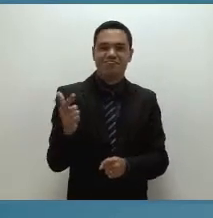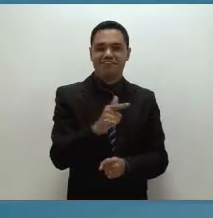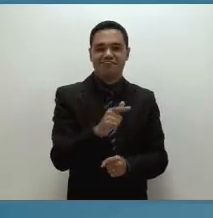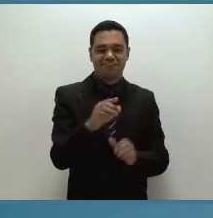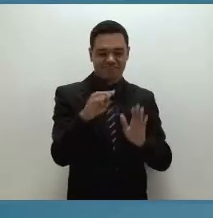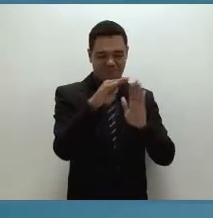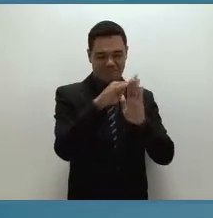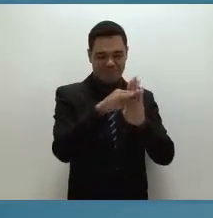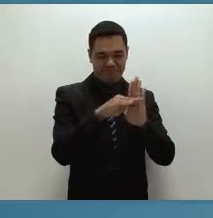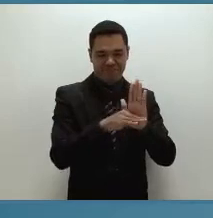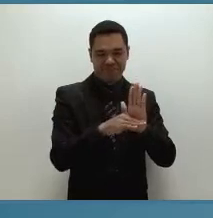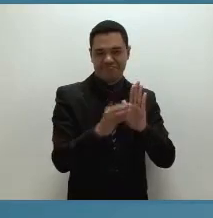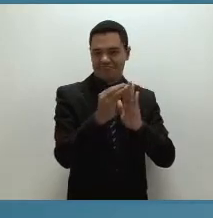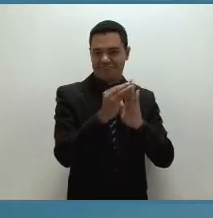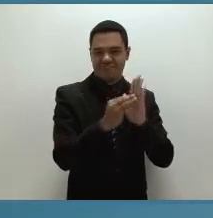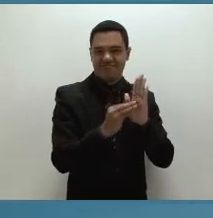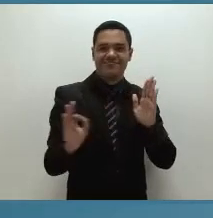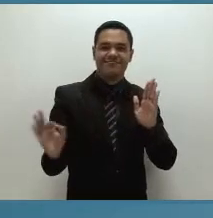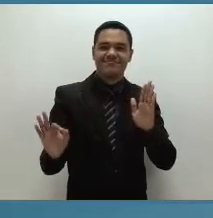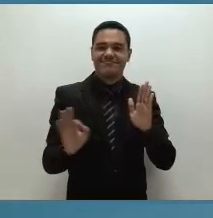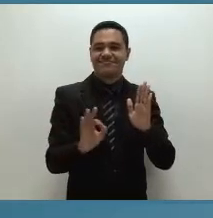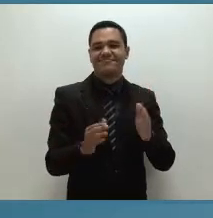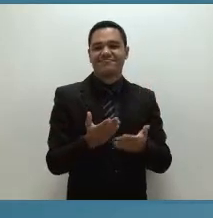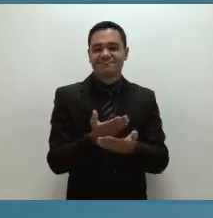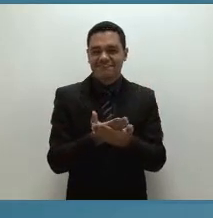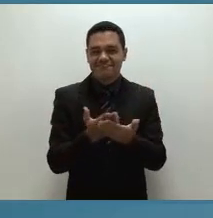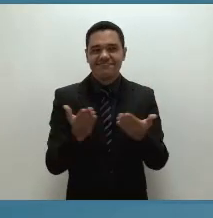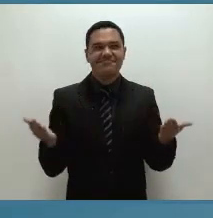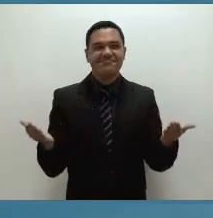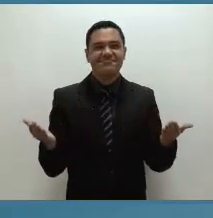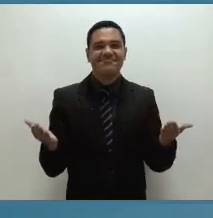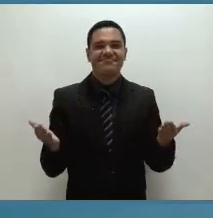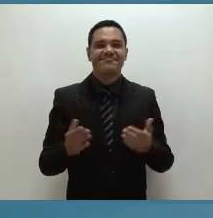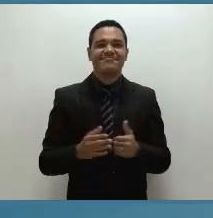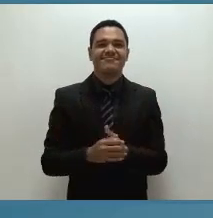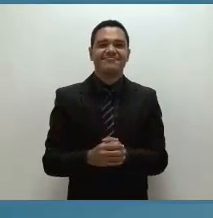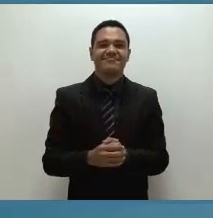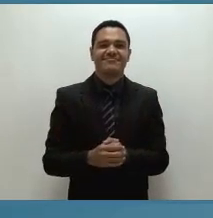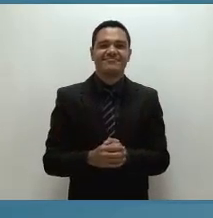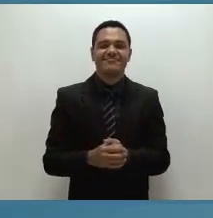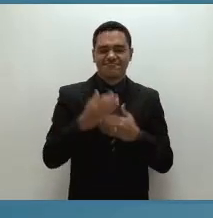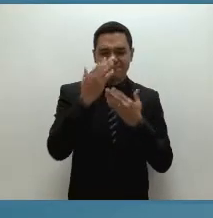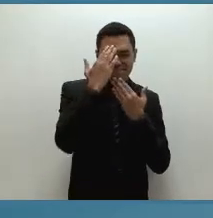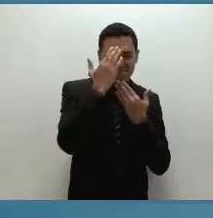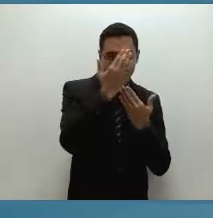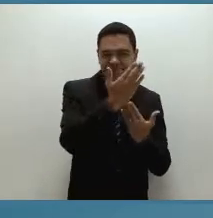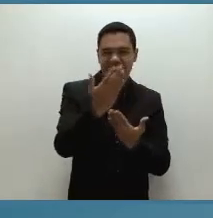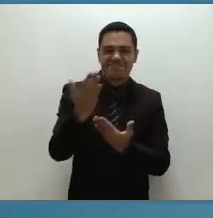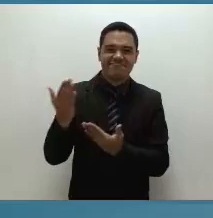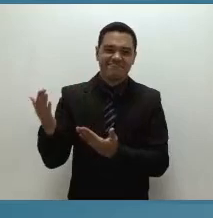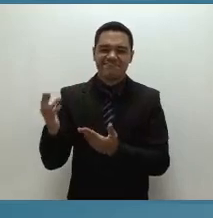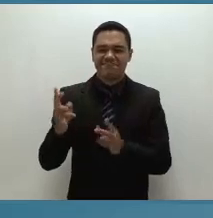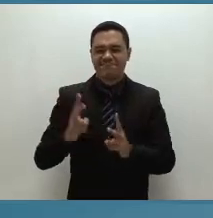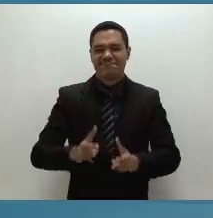pautados. Então, senhores, com a minha gratidão